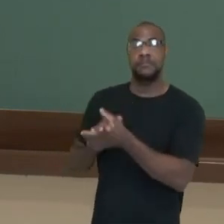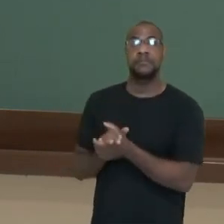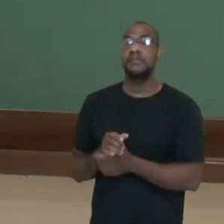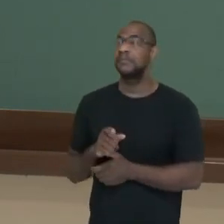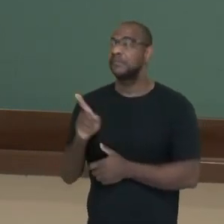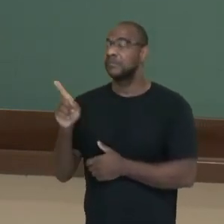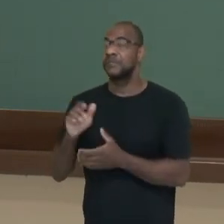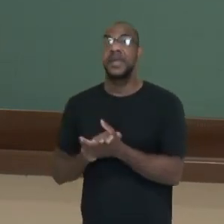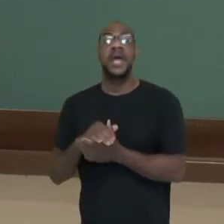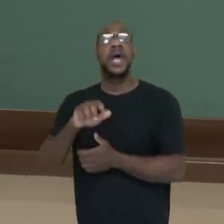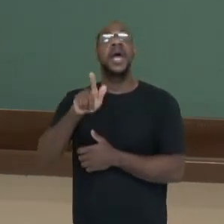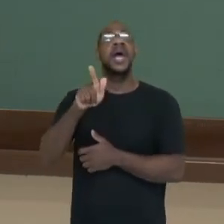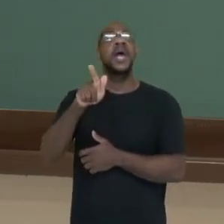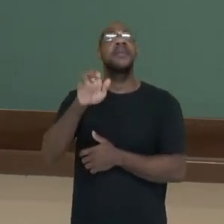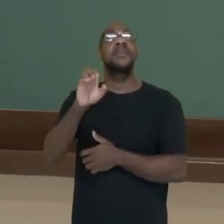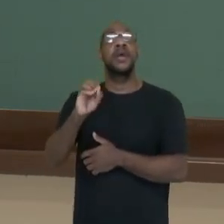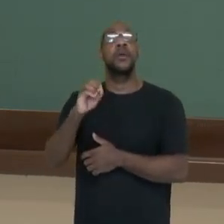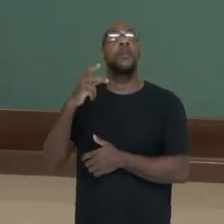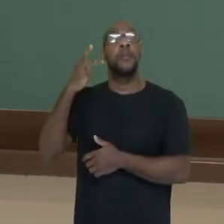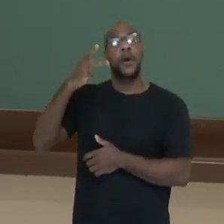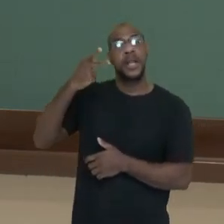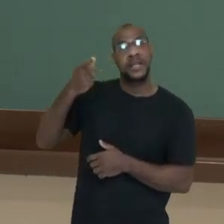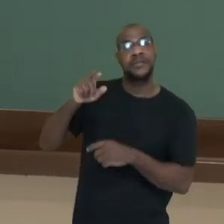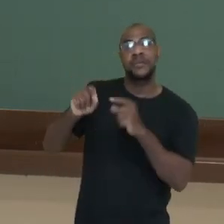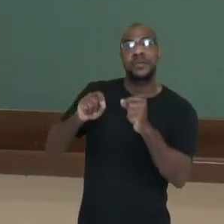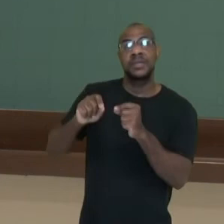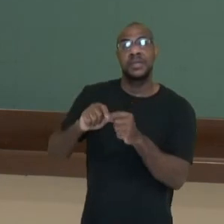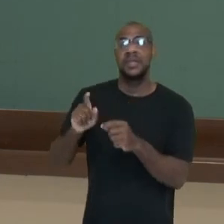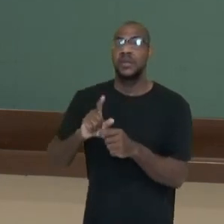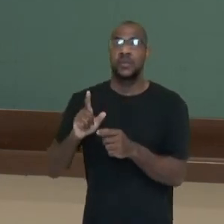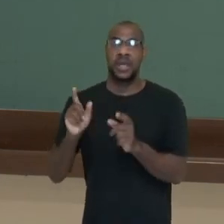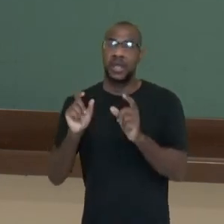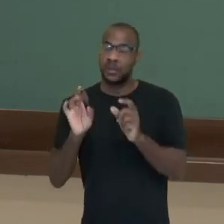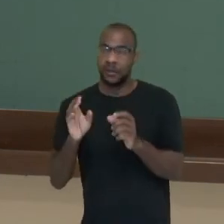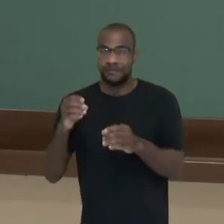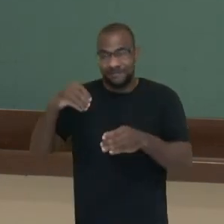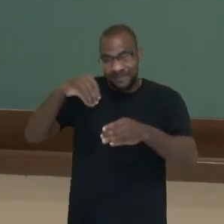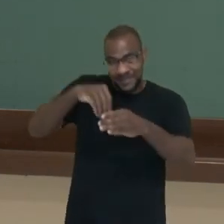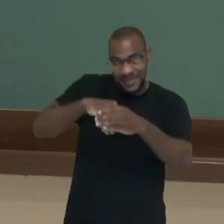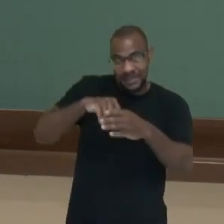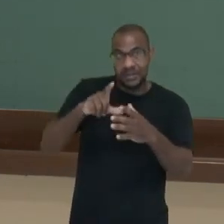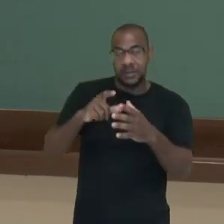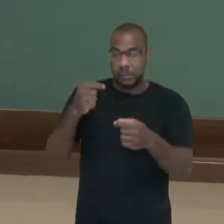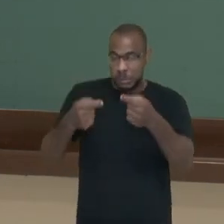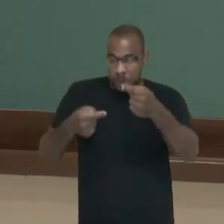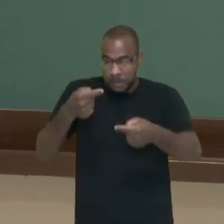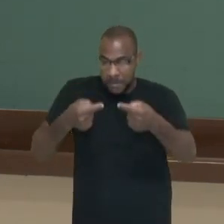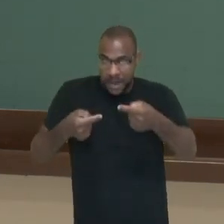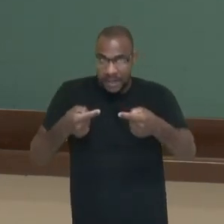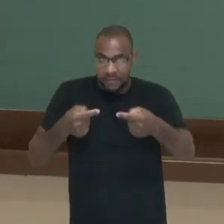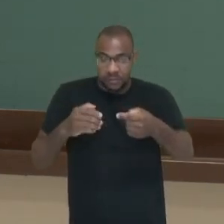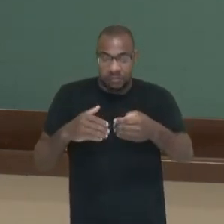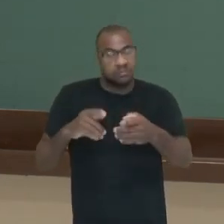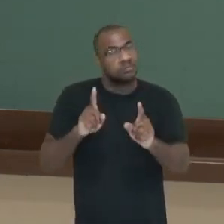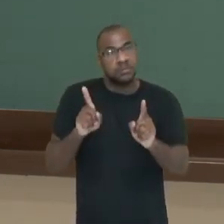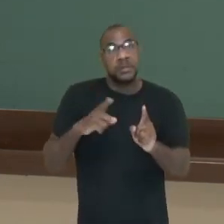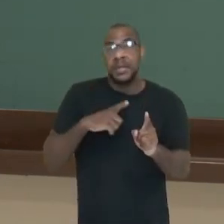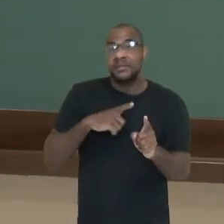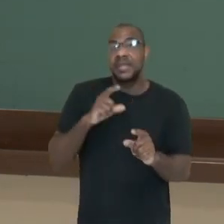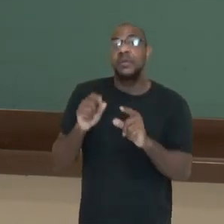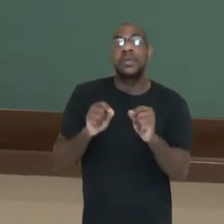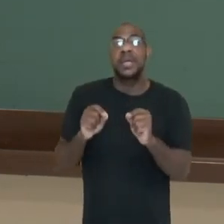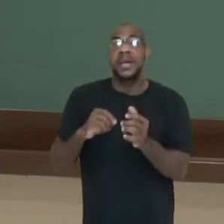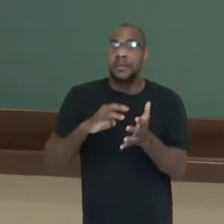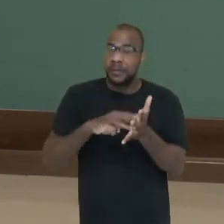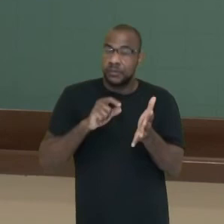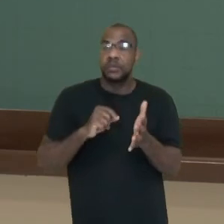literalmente geopolíticas, elas normalmente não saem do cenário de debate, mas estabelecem metodologias